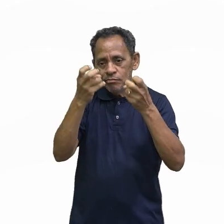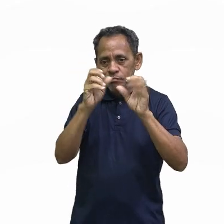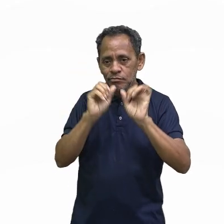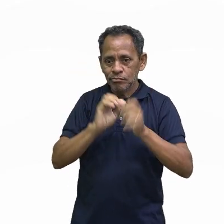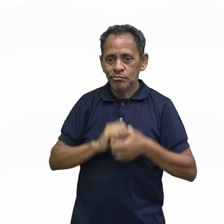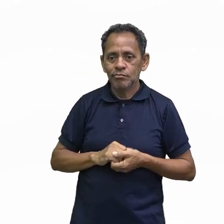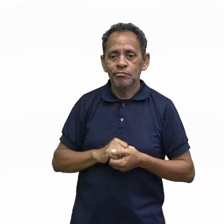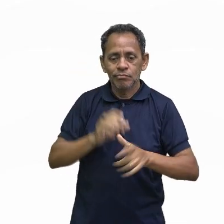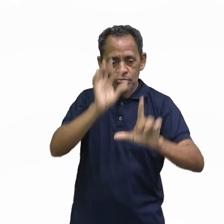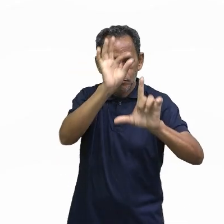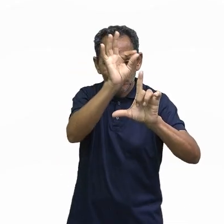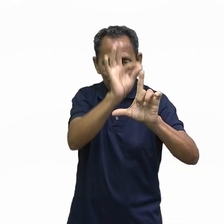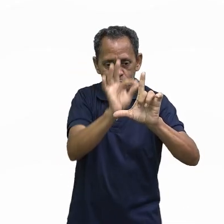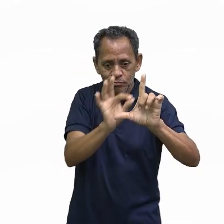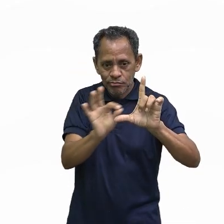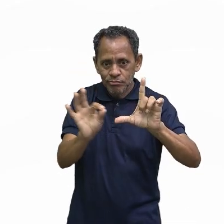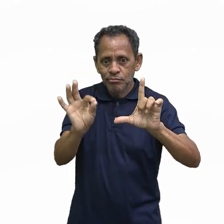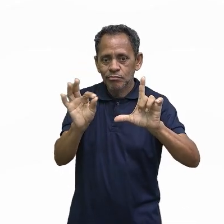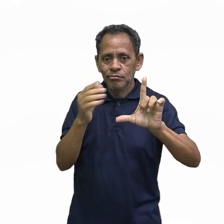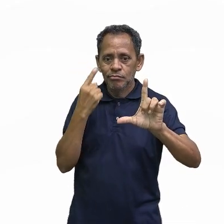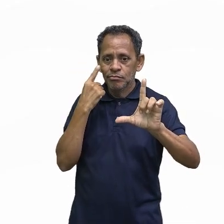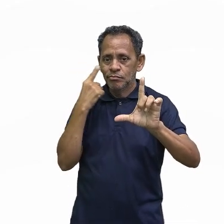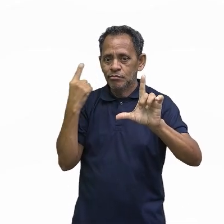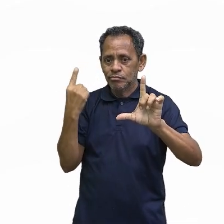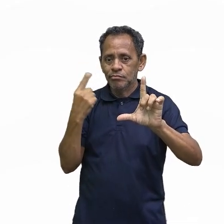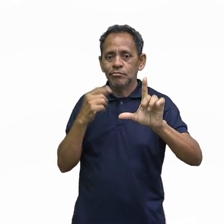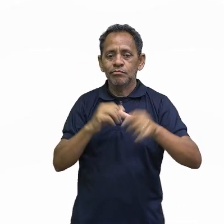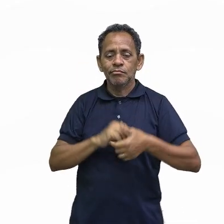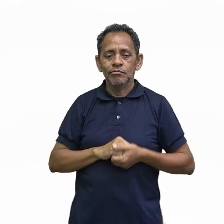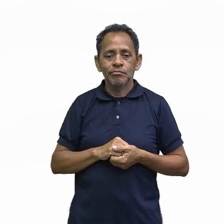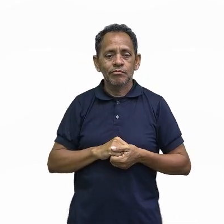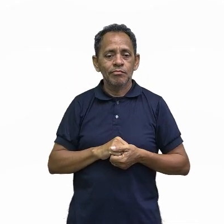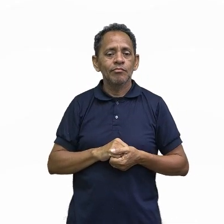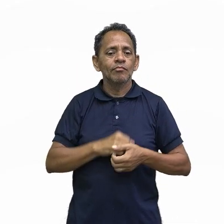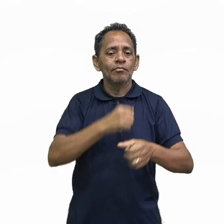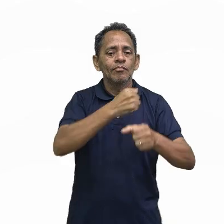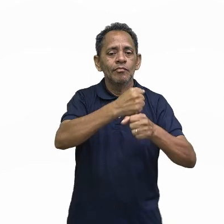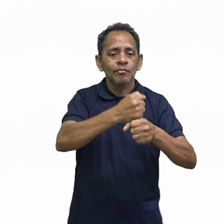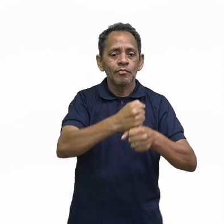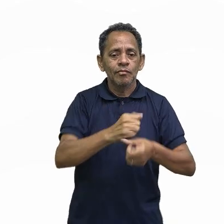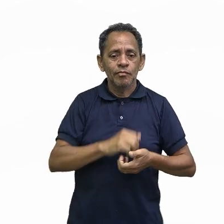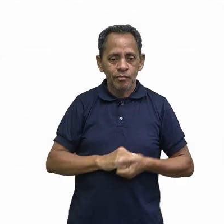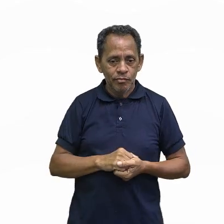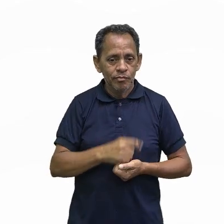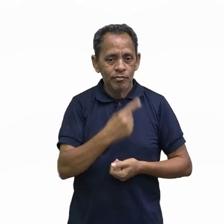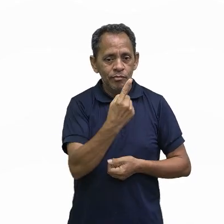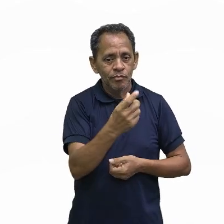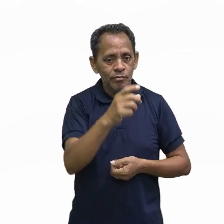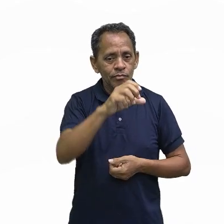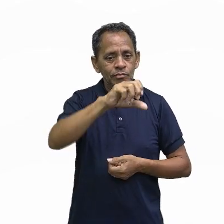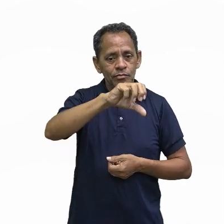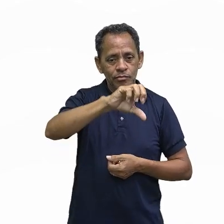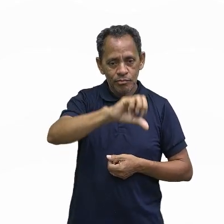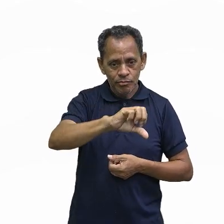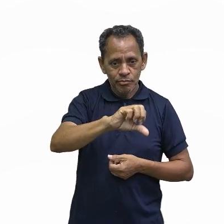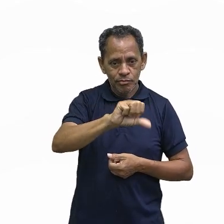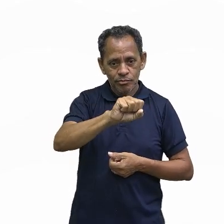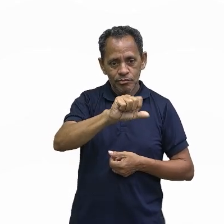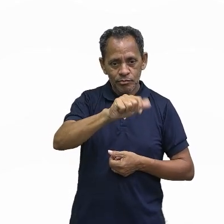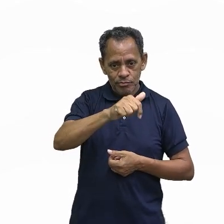decaimento do césio, olha só, né? Então, no ano 0, que foi o ano do acidente, né,